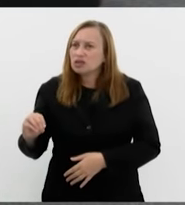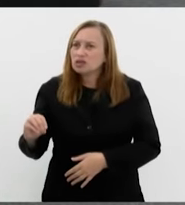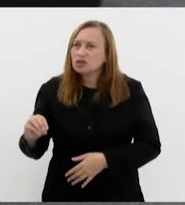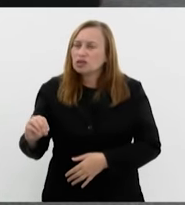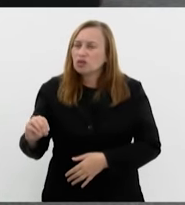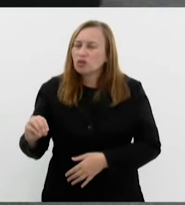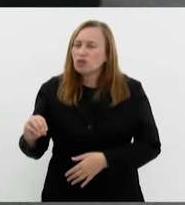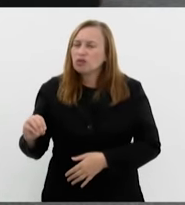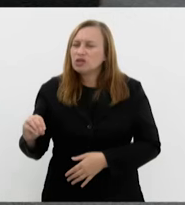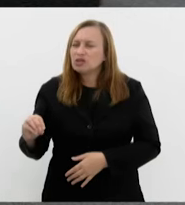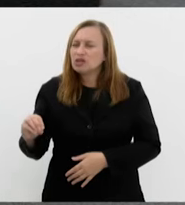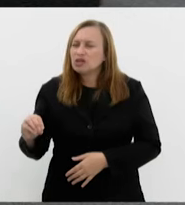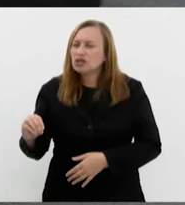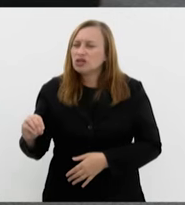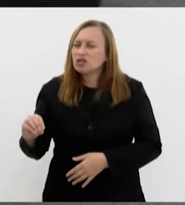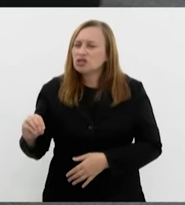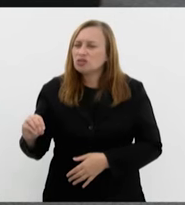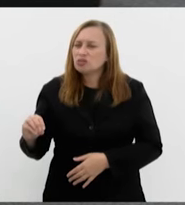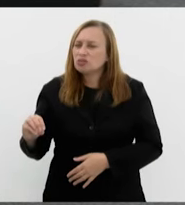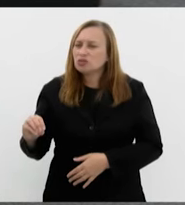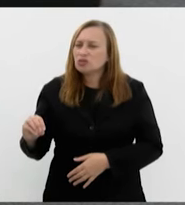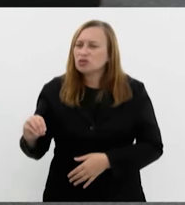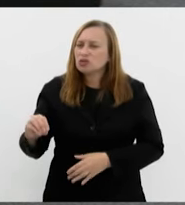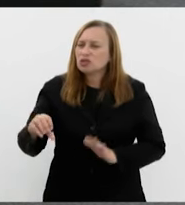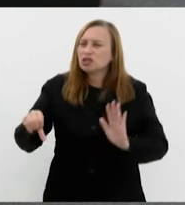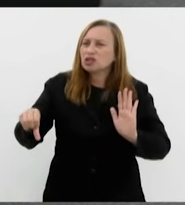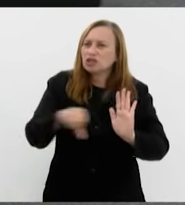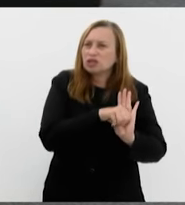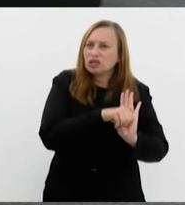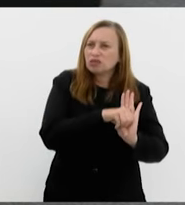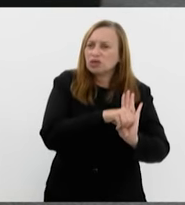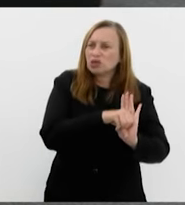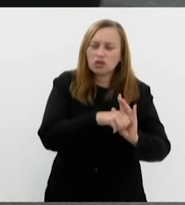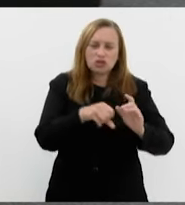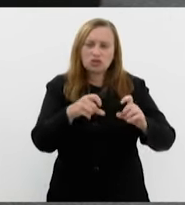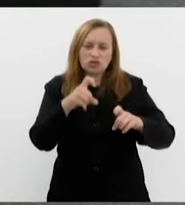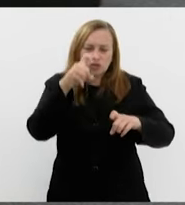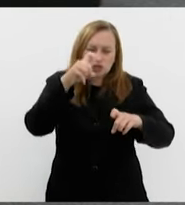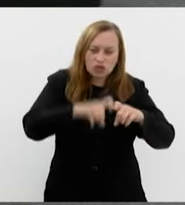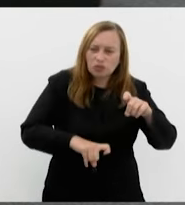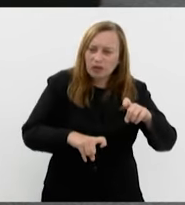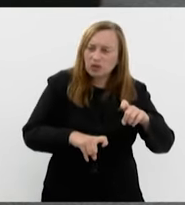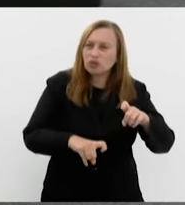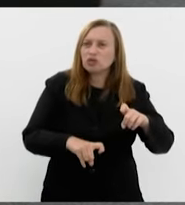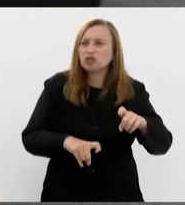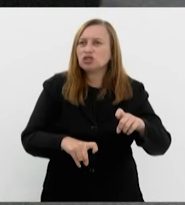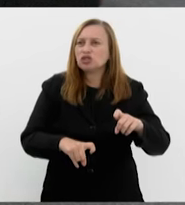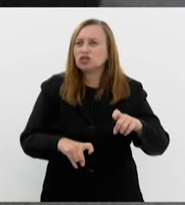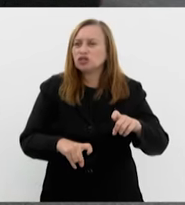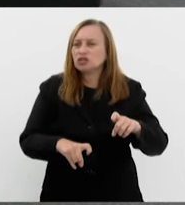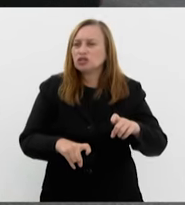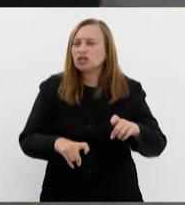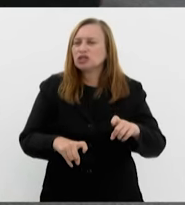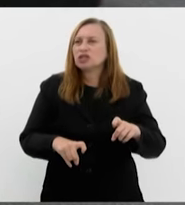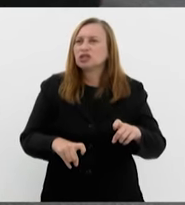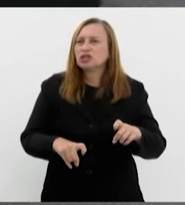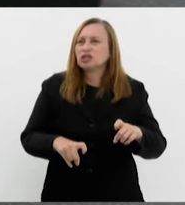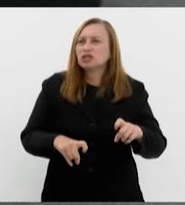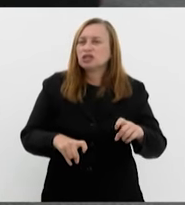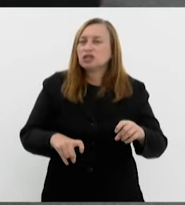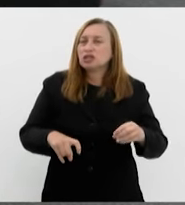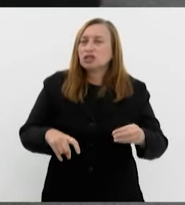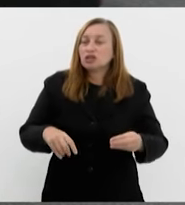homicidas, entre homicidas, traficantes, estupradores, que estão sem monitoramento nas